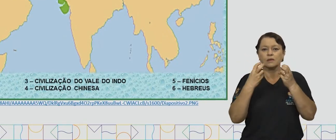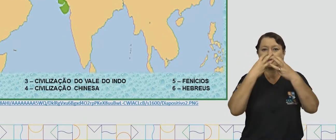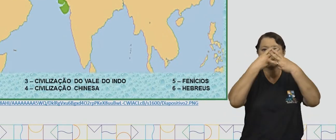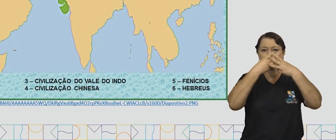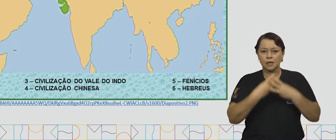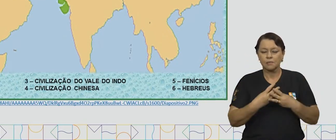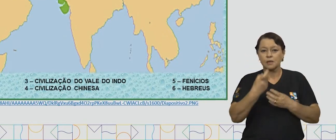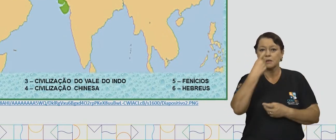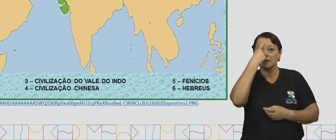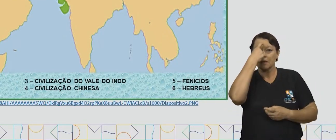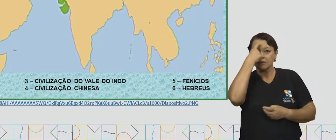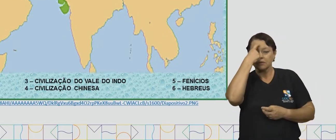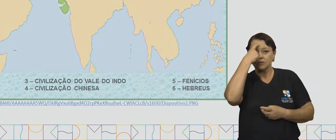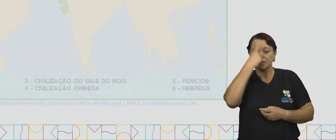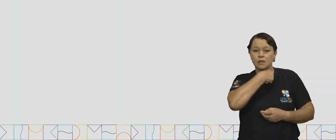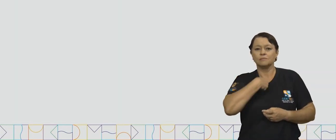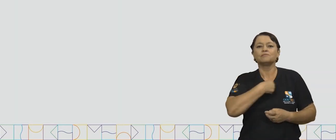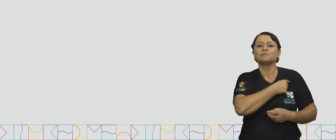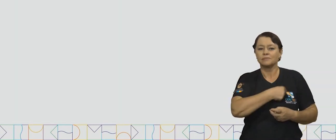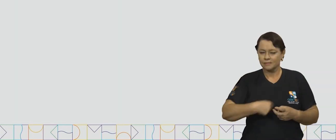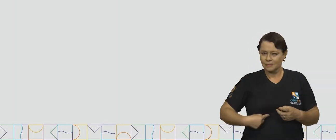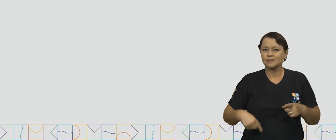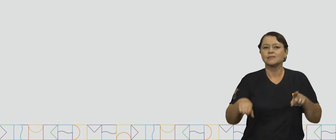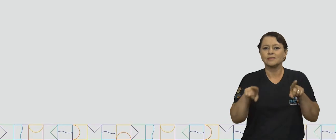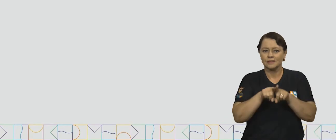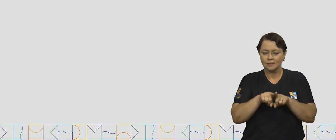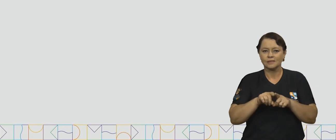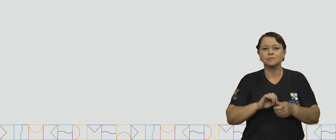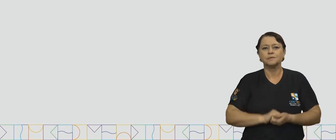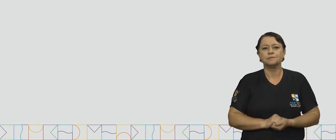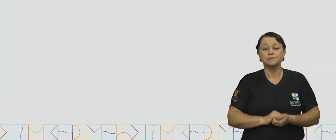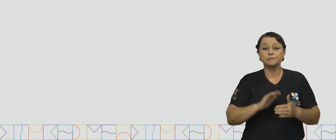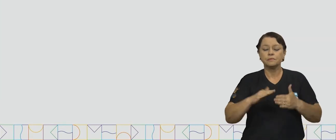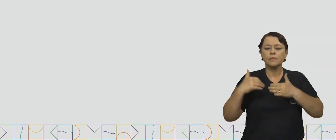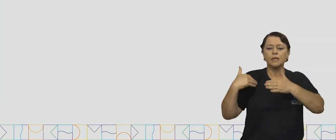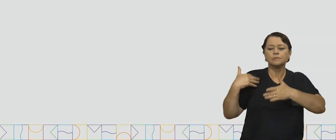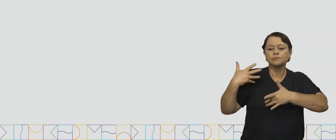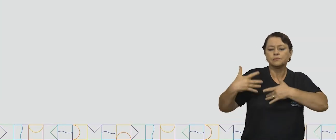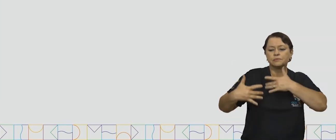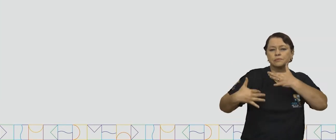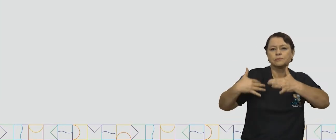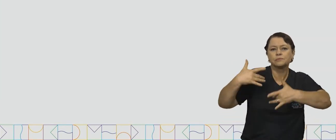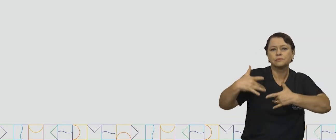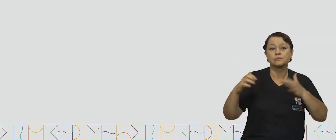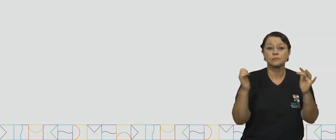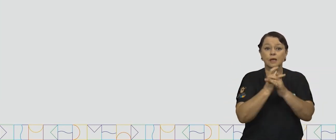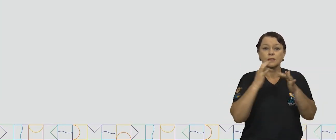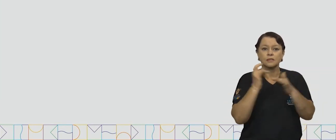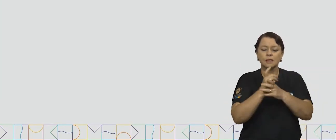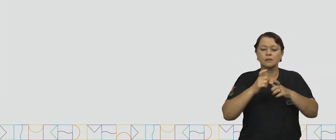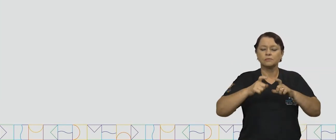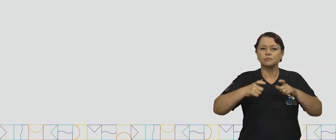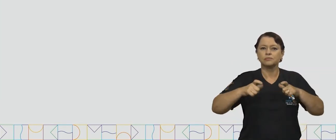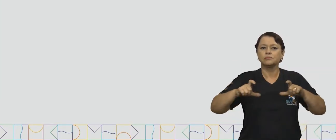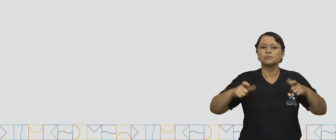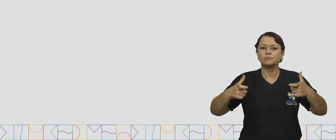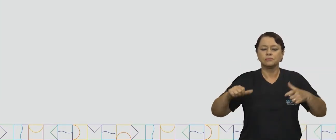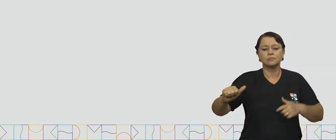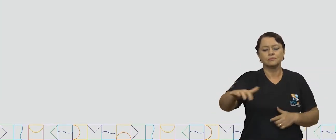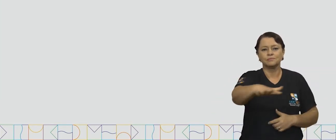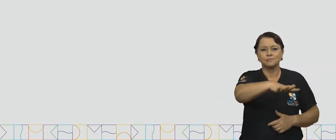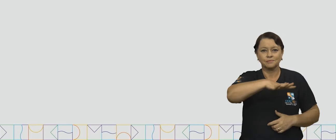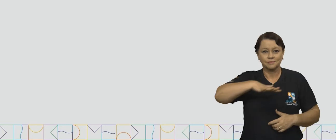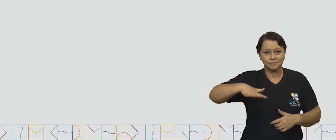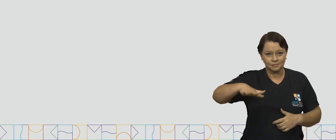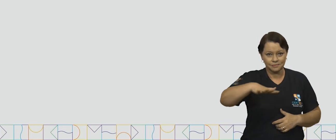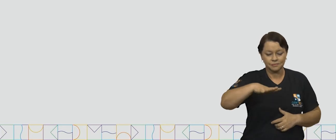a indiana e a chinesa. Com o passar dos tempos, as cidades foram se expandindo. Ocorreu a expansão territorial